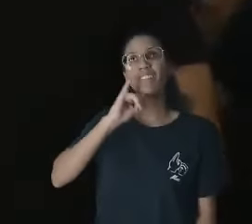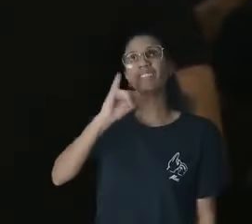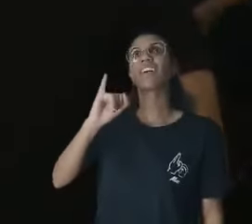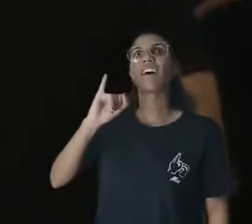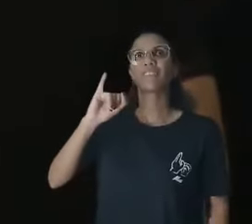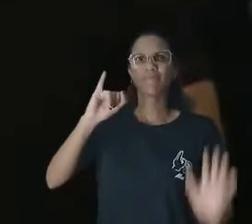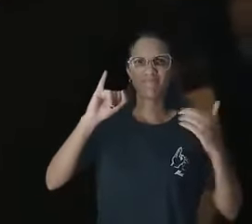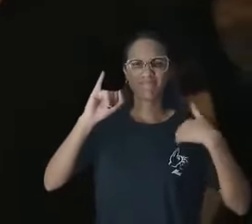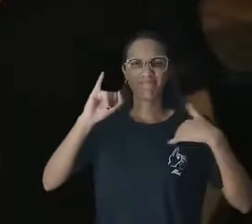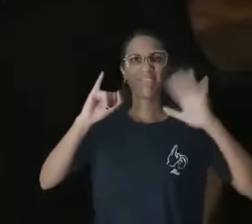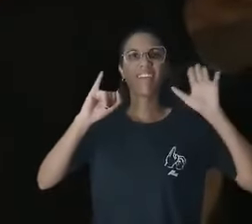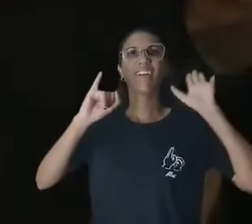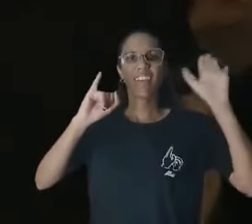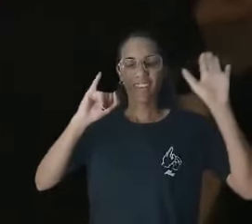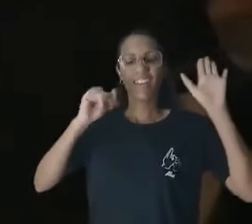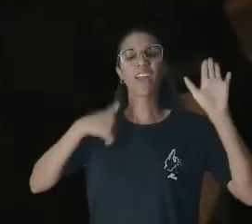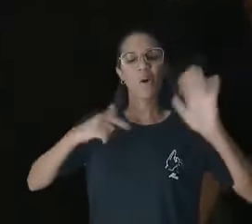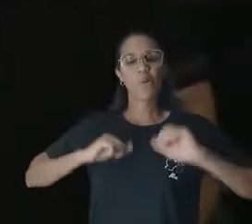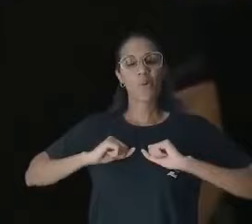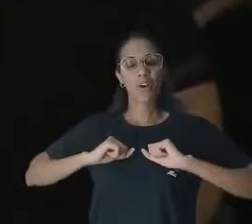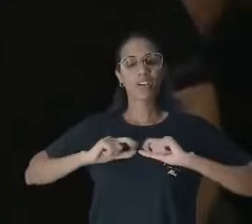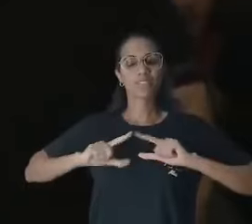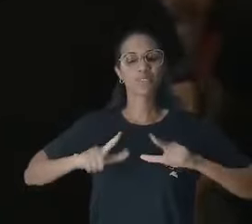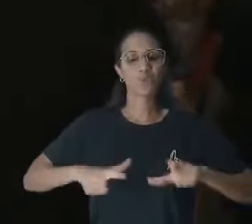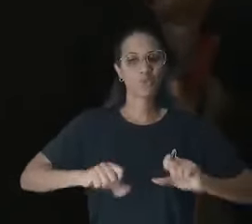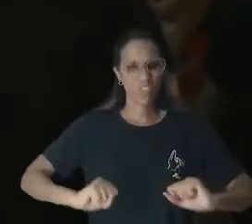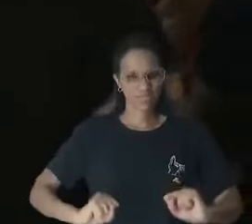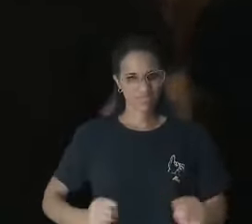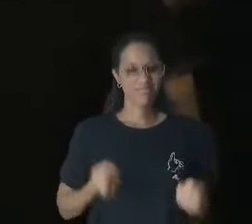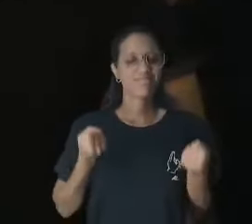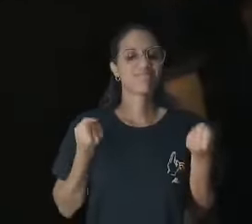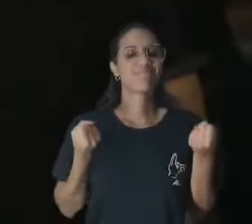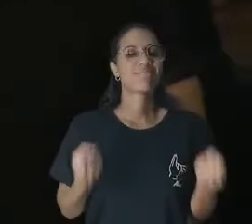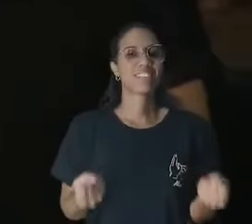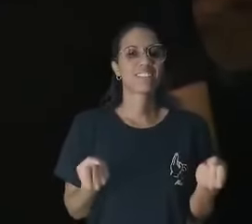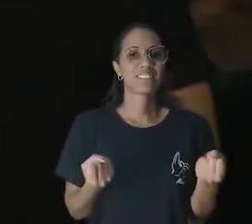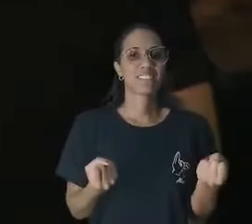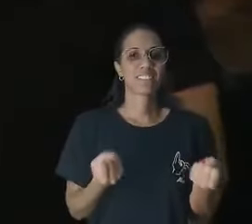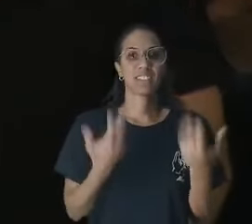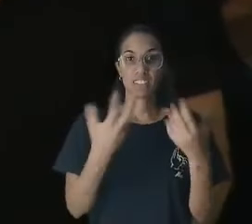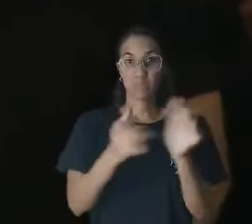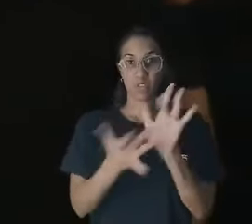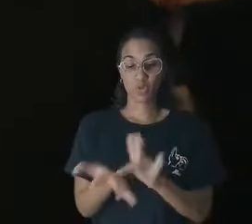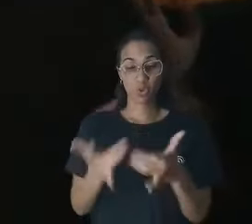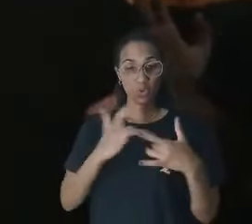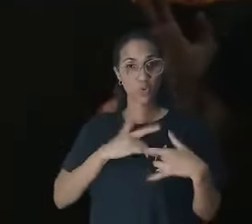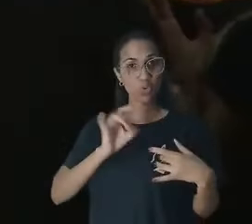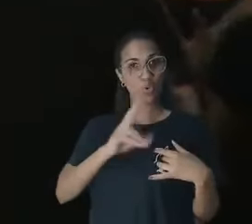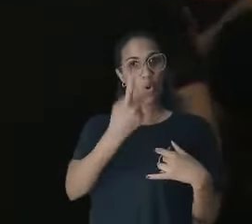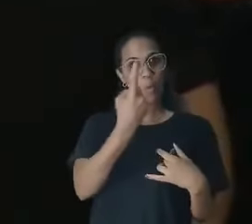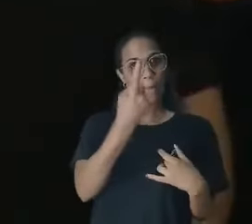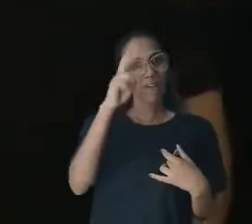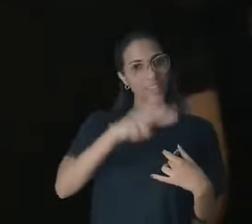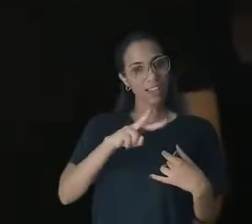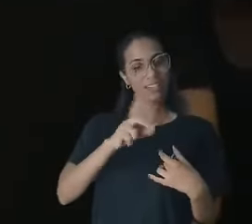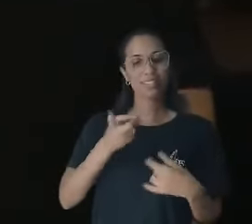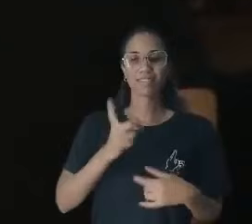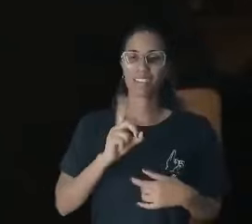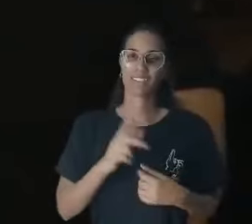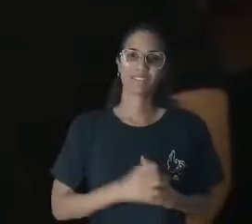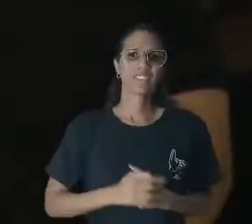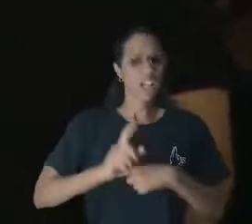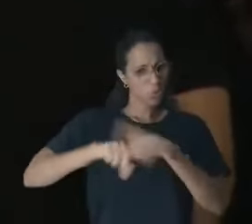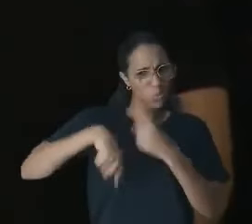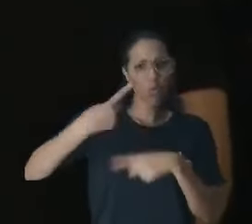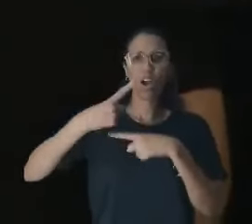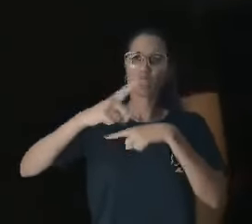estou renascendo. Conversão não acontece apenas uma só vez, mas quantas